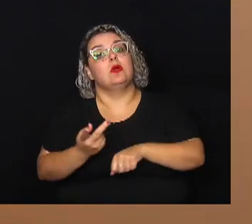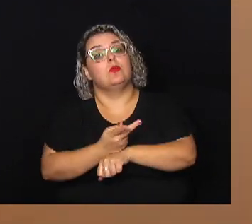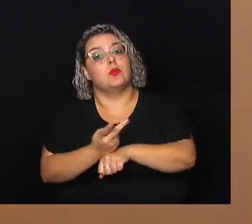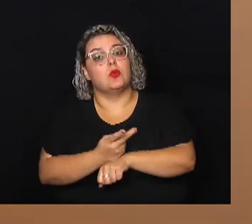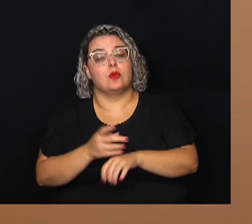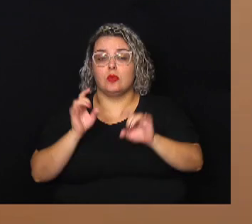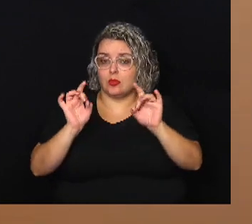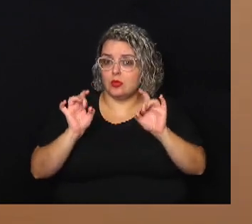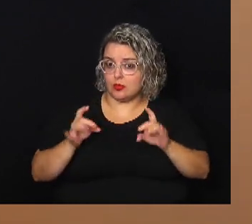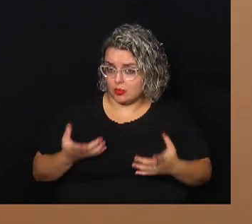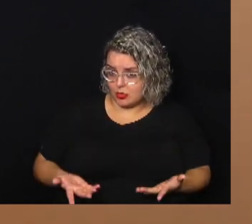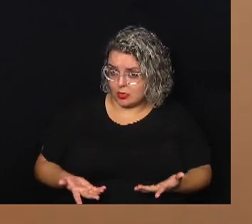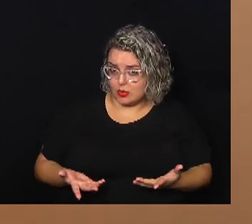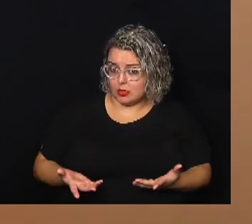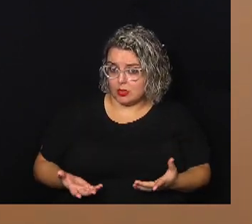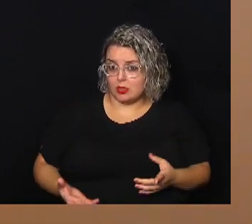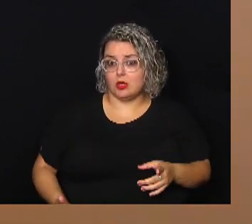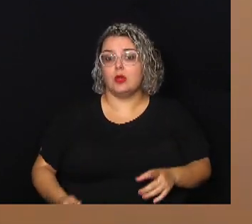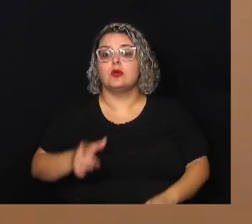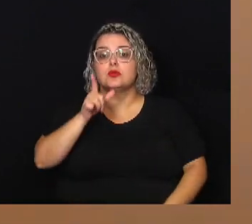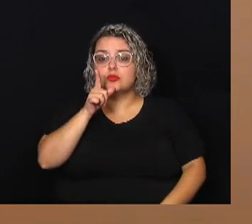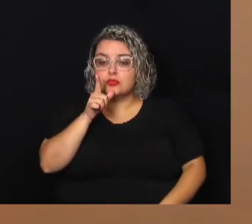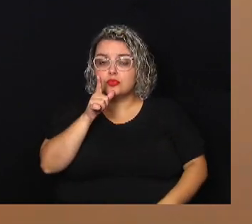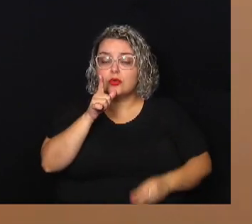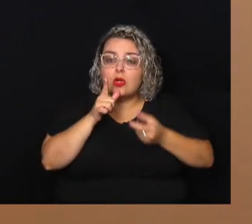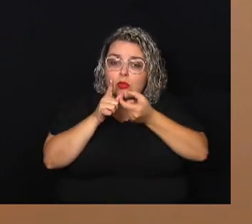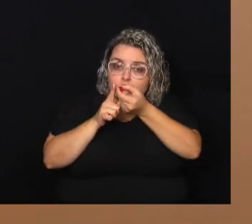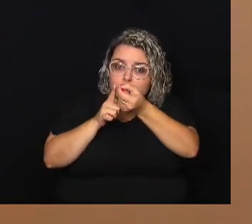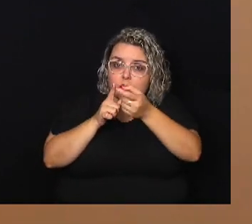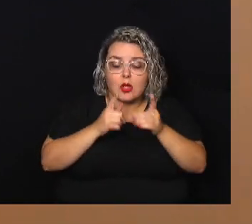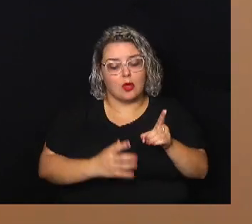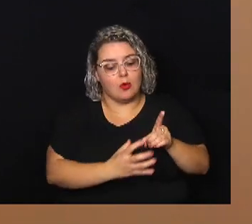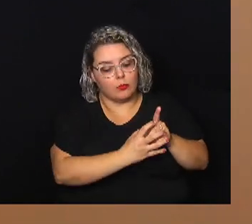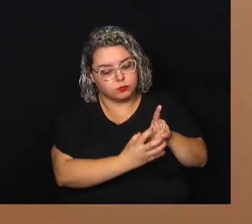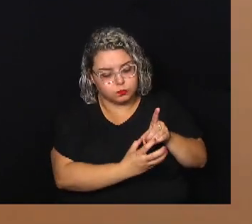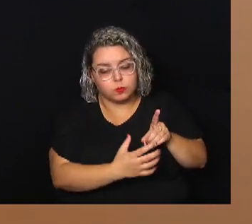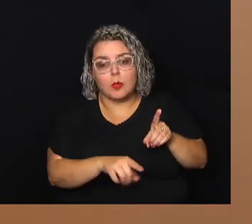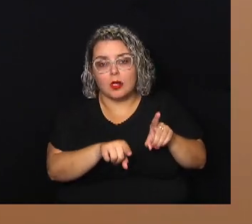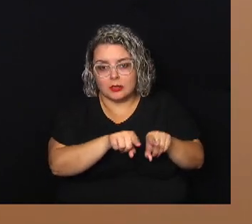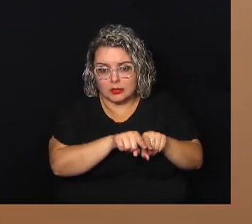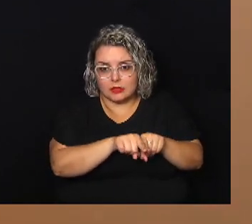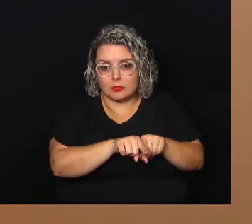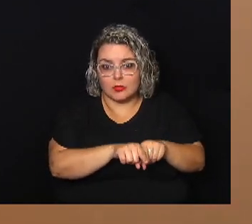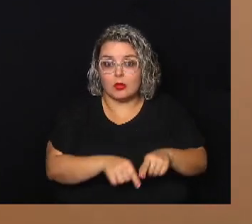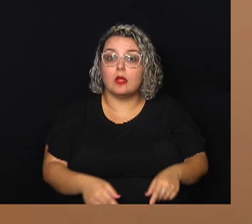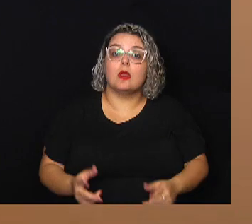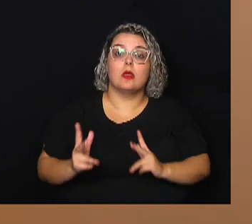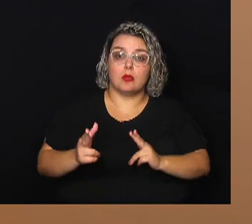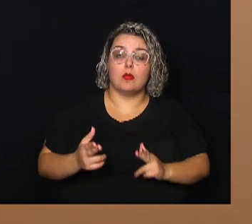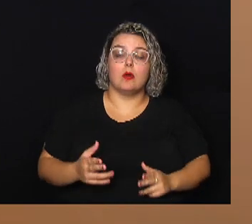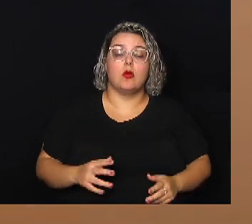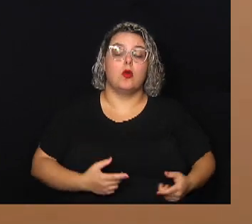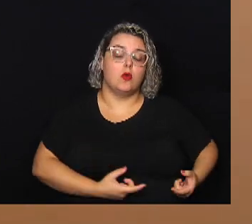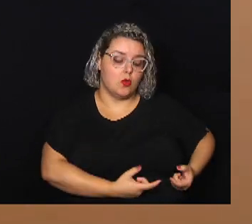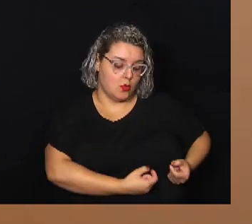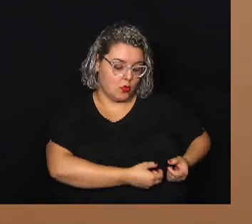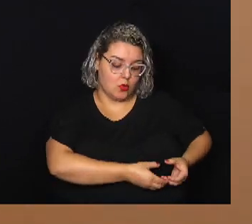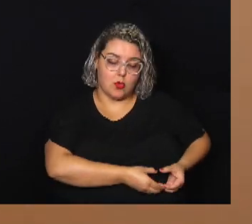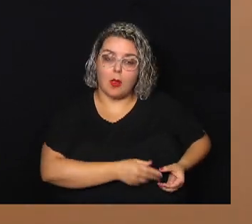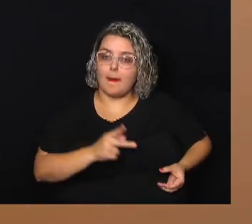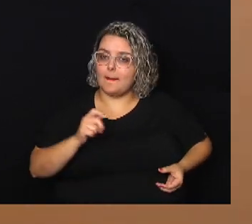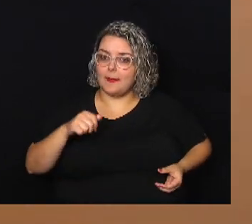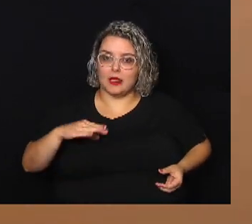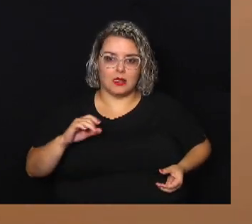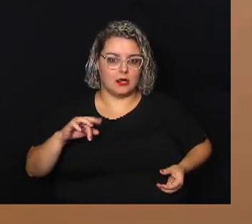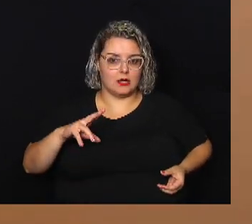especialista. Câncer de pênis e câncer de testículo, assim como, por exemplo, o câncer de pâncreas, não tem exames que